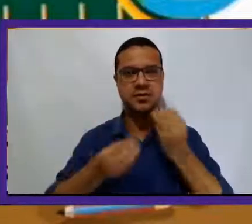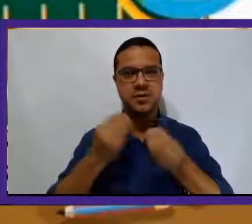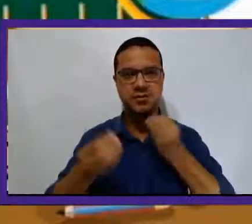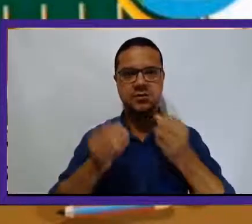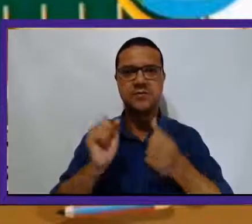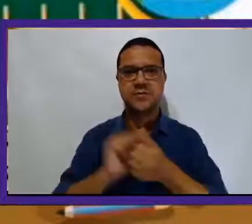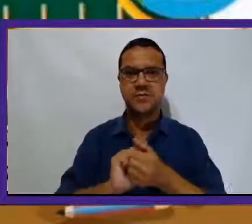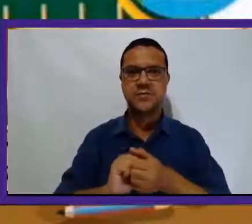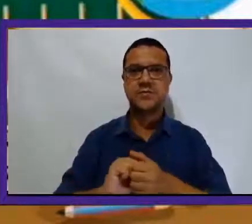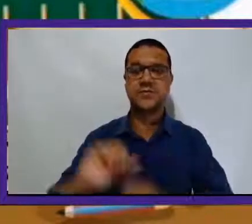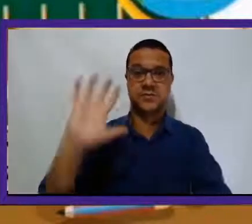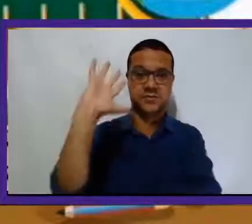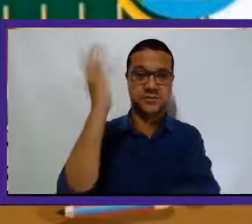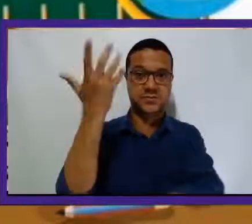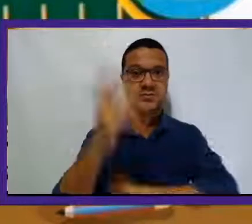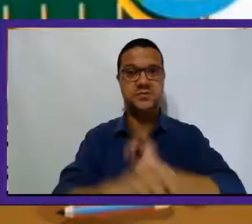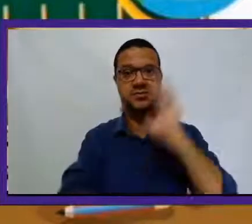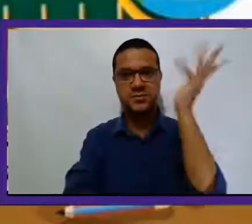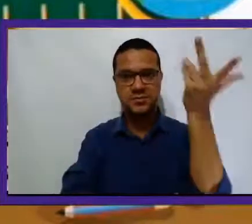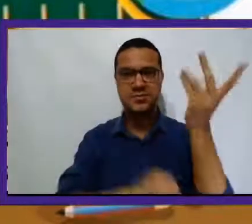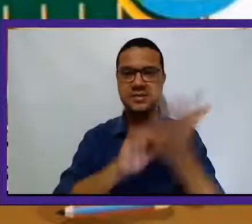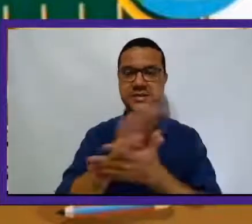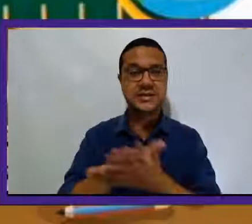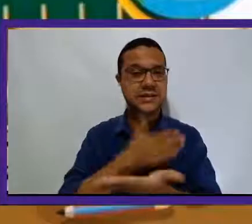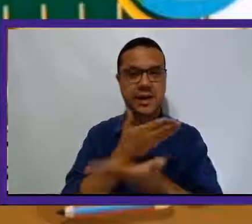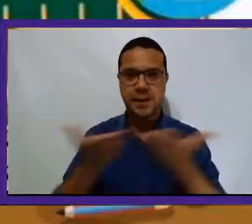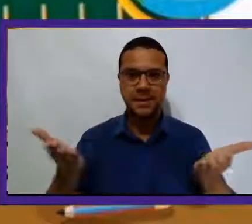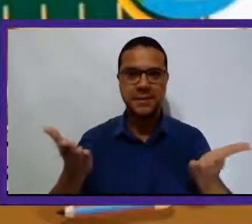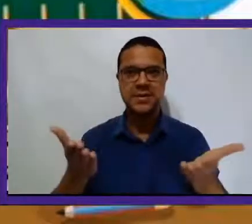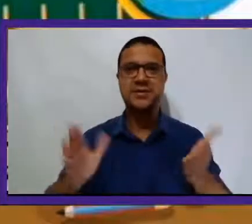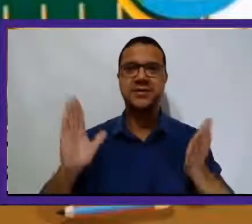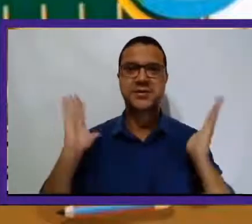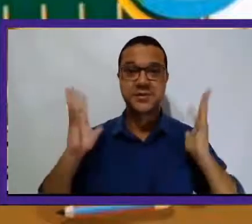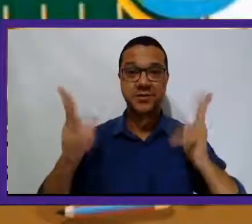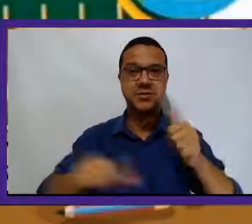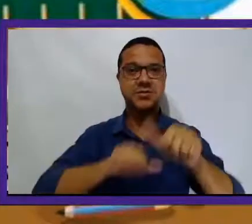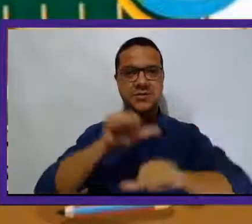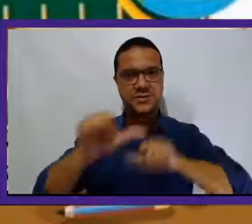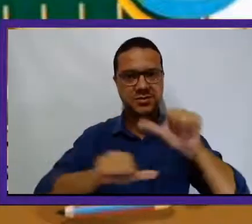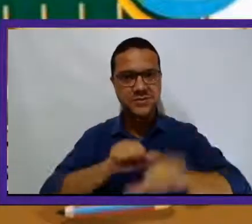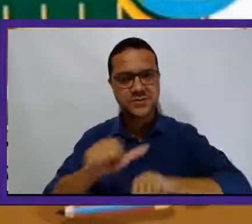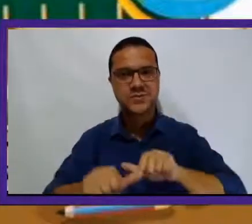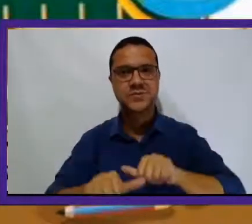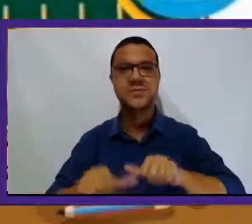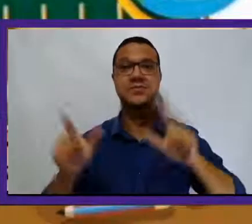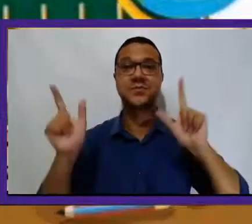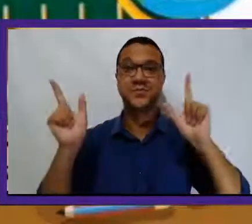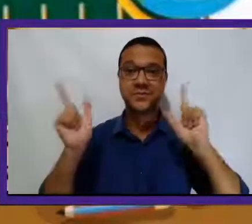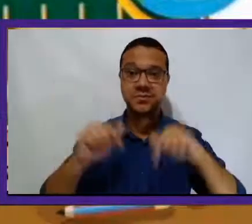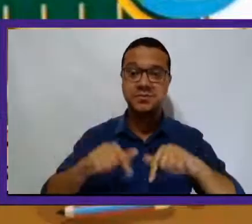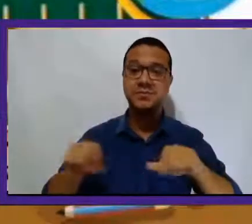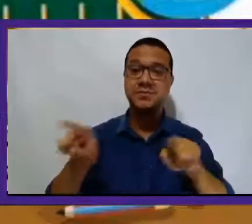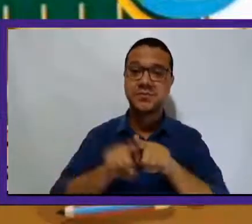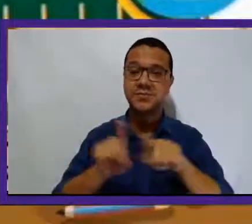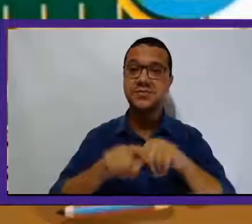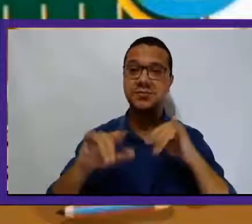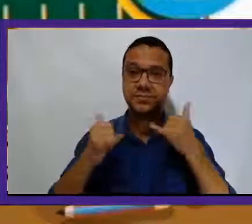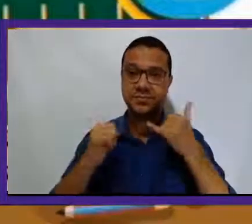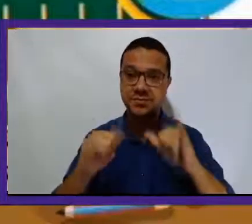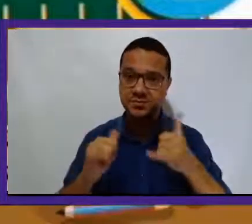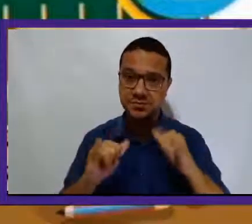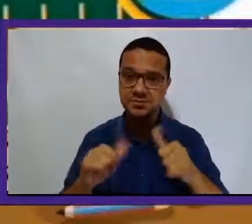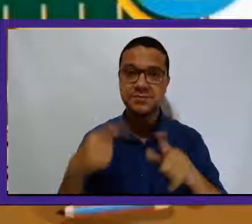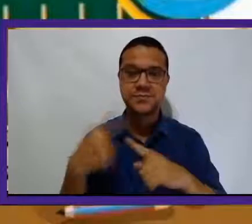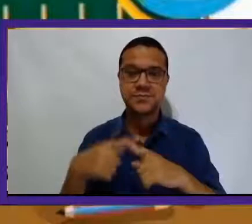falar Em matéria Que na natureza Nada se perde Nada se cria Tudo se transforma E isso também Se aplica A